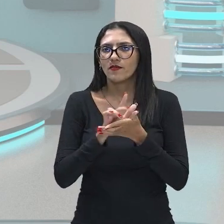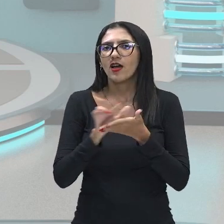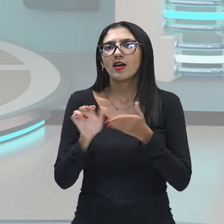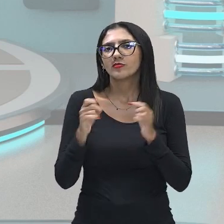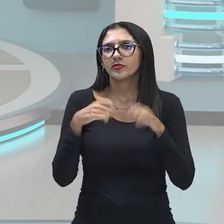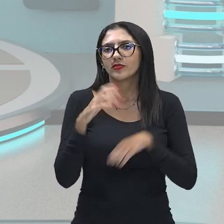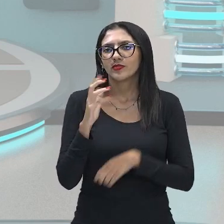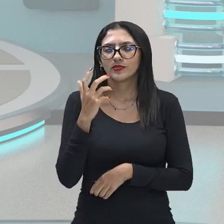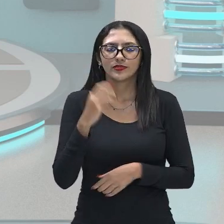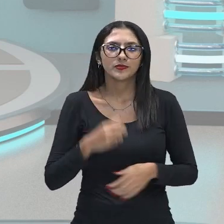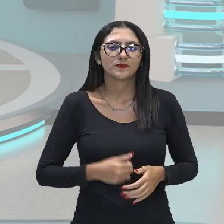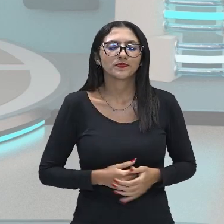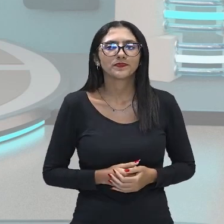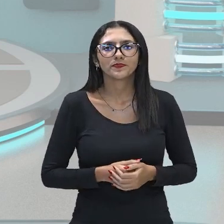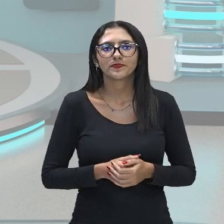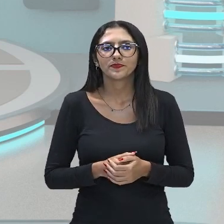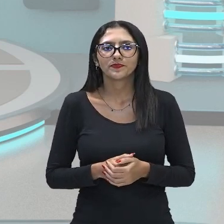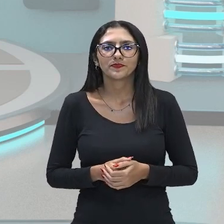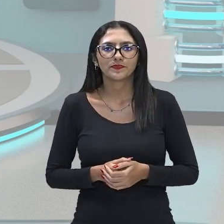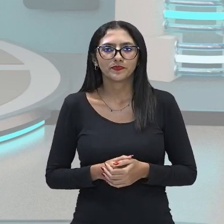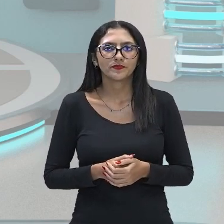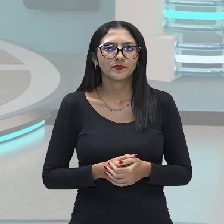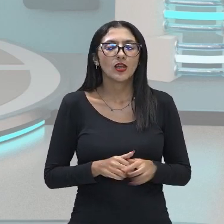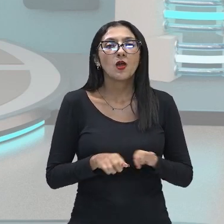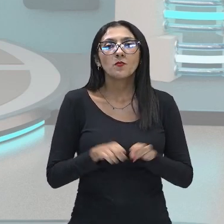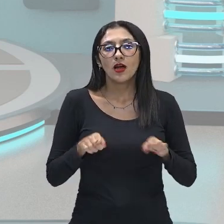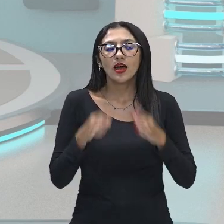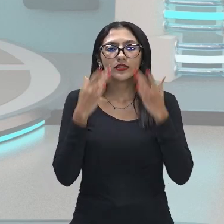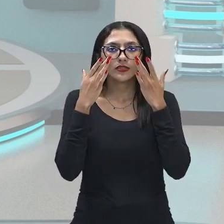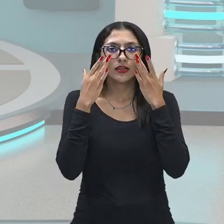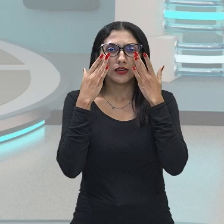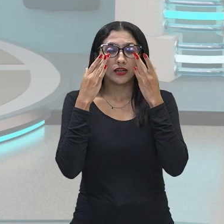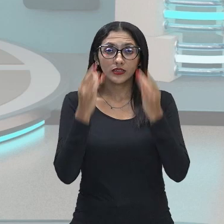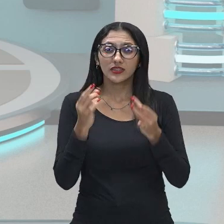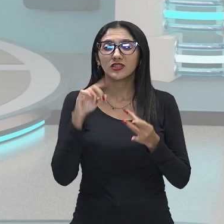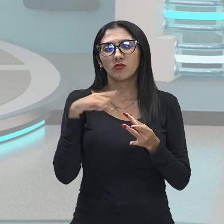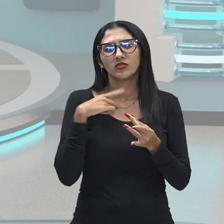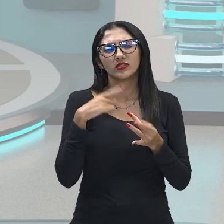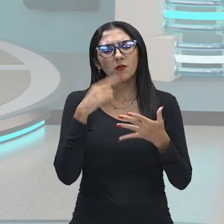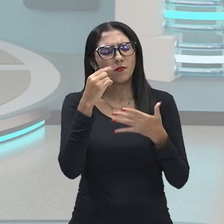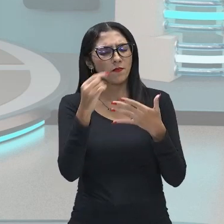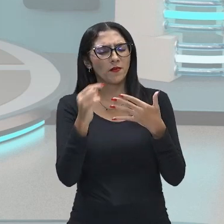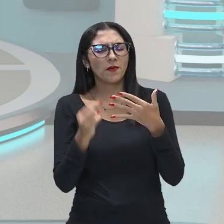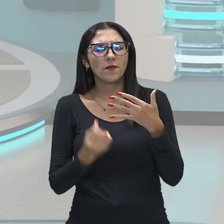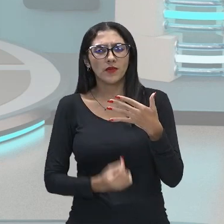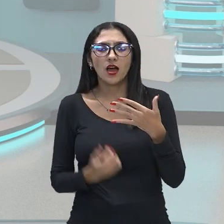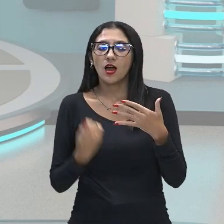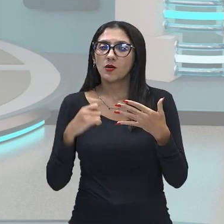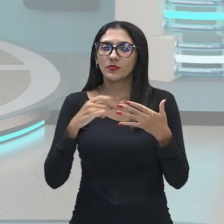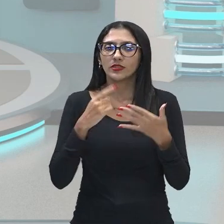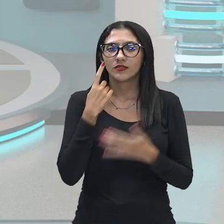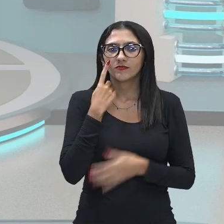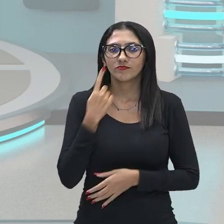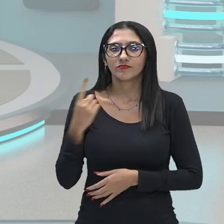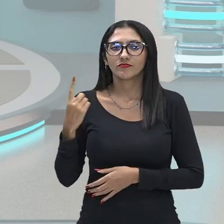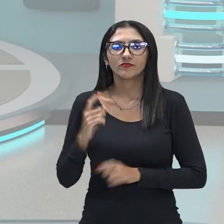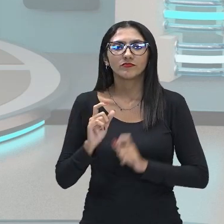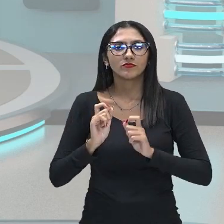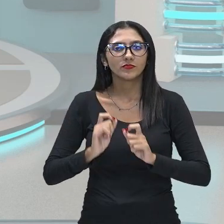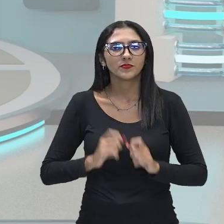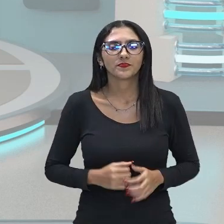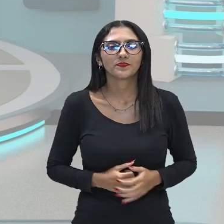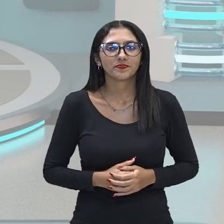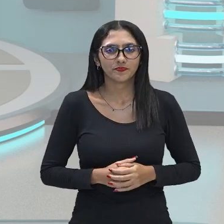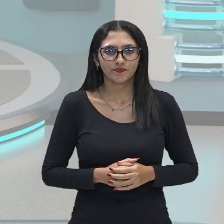ah ah e diante disso diante dessas palavras a gente precisa citar falar isso que está aqui nesse